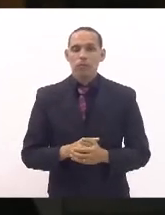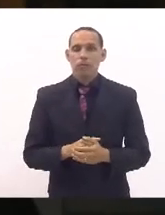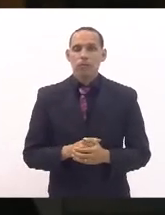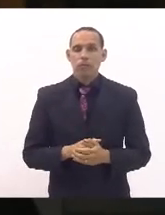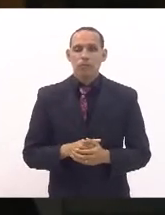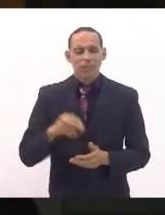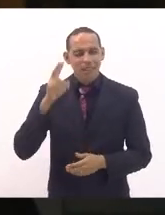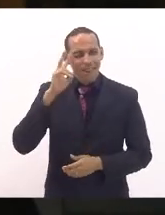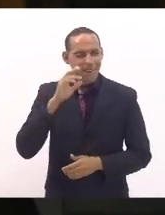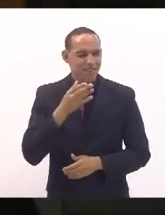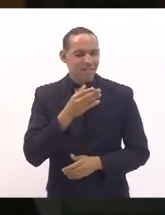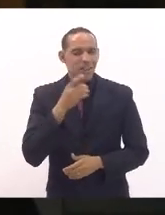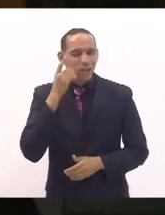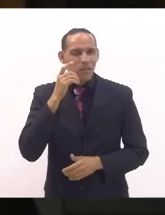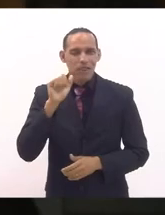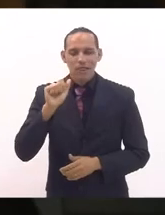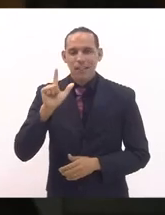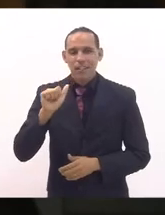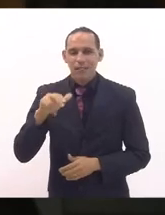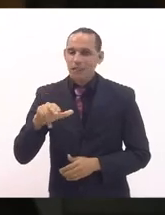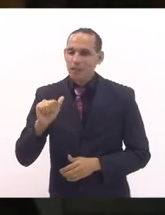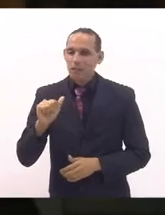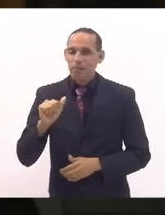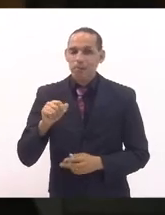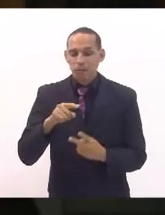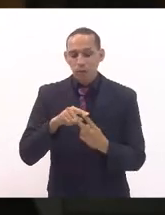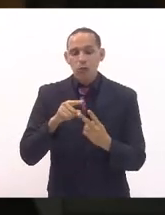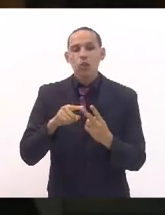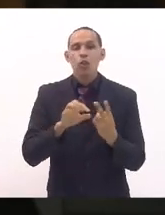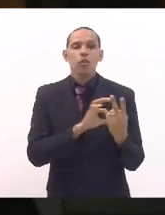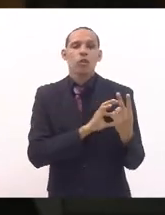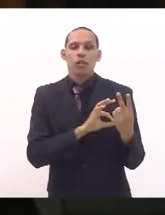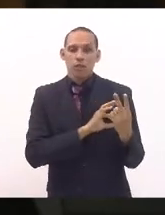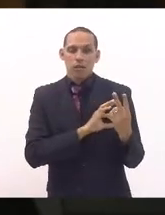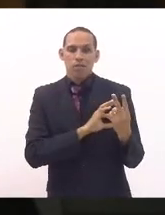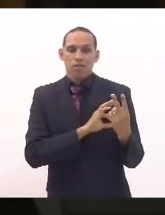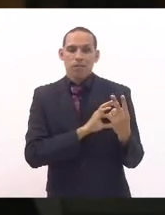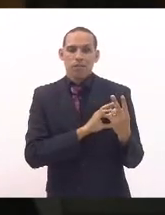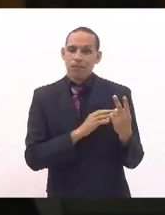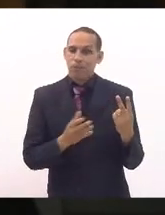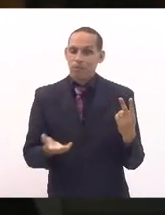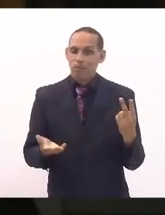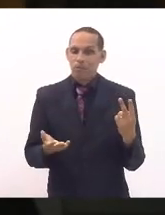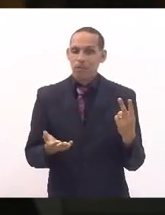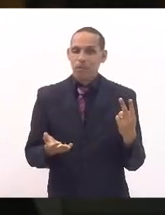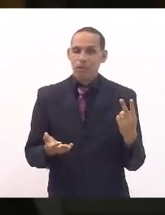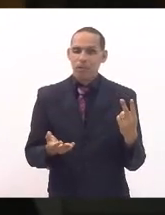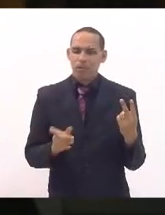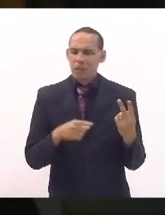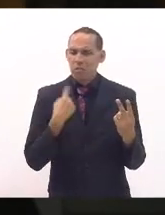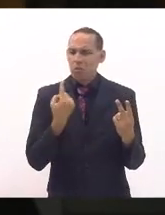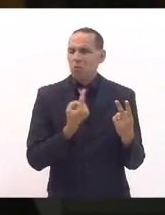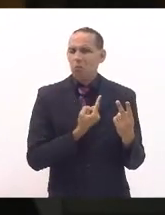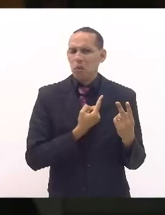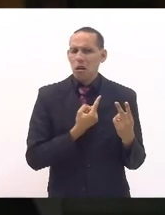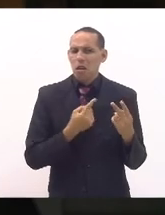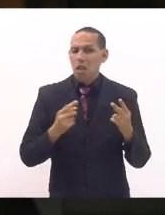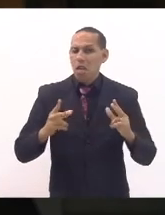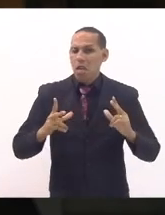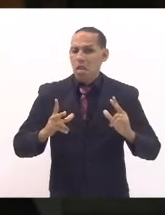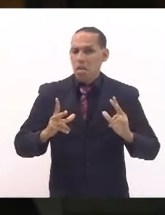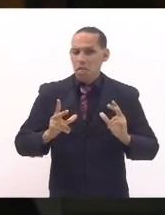lembra bem a deputada Alana, eram dois delegados de polícia. Não estávamos entrando no mérito